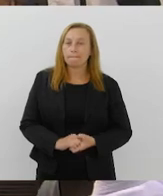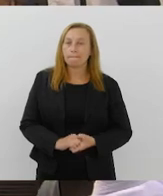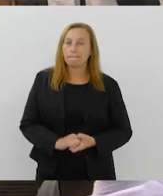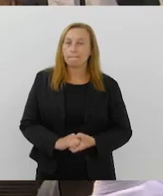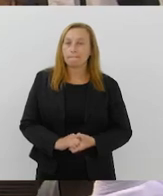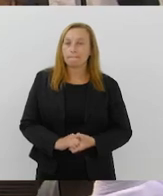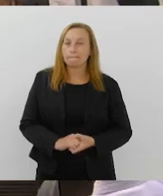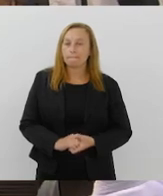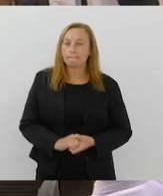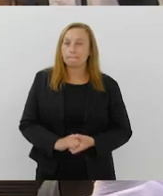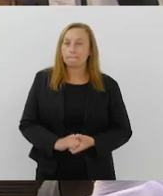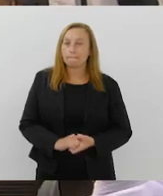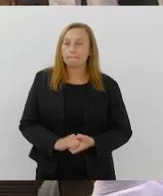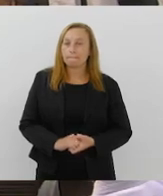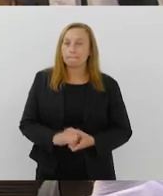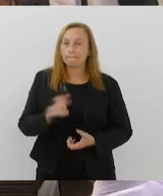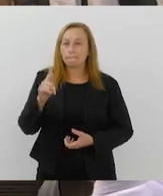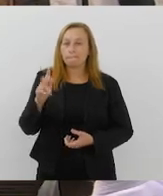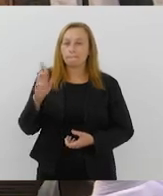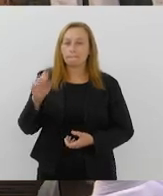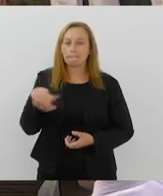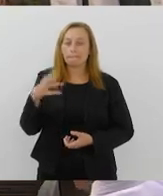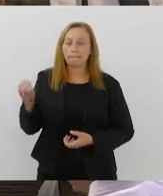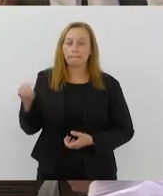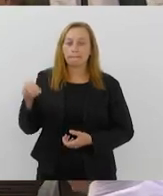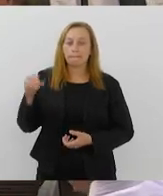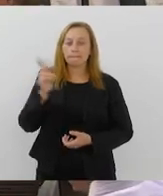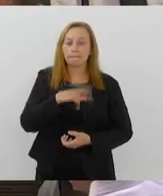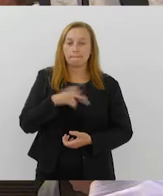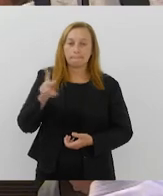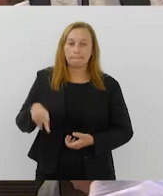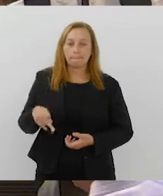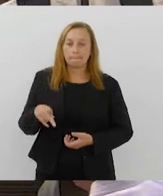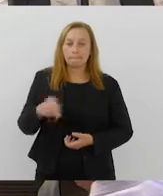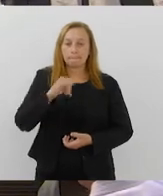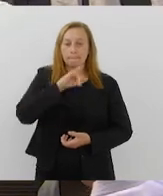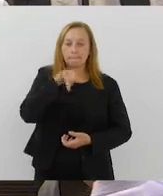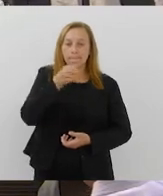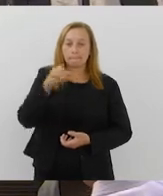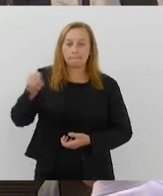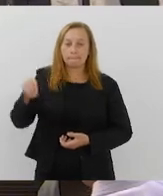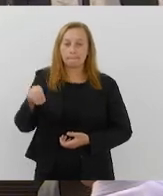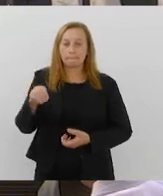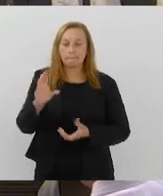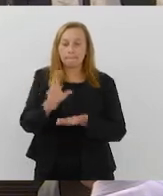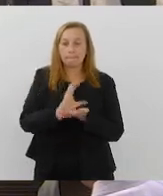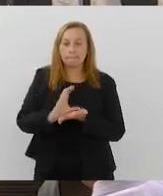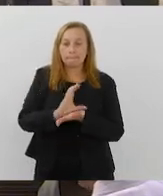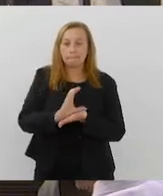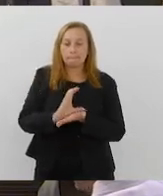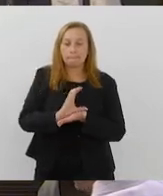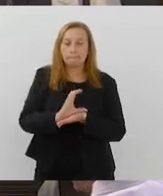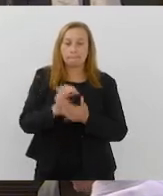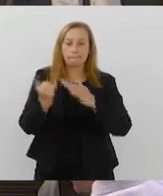Próximo agraciado, grão-mestre João Carlos de Ataíde, conselheiro do Instituto Internacional Conde Coma.